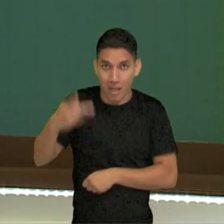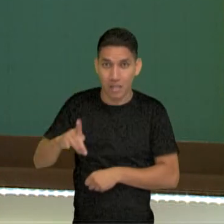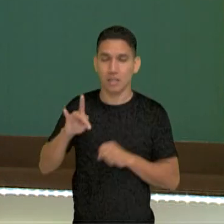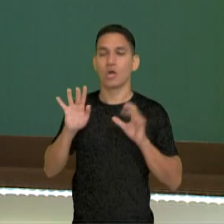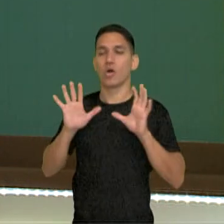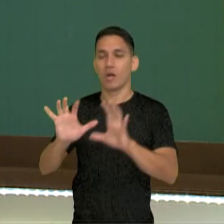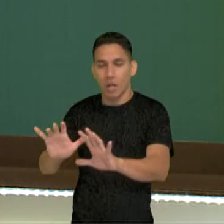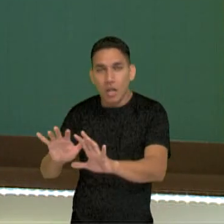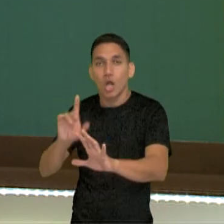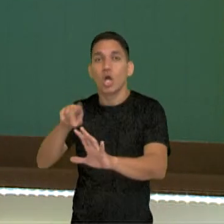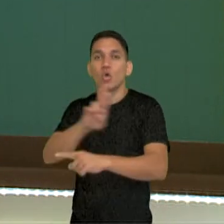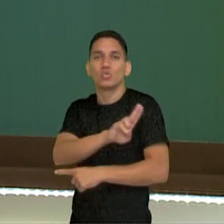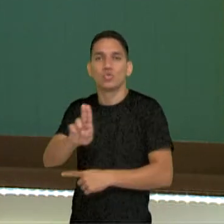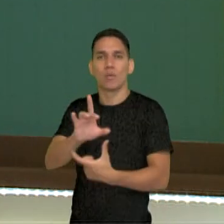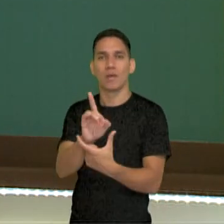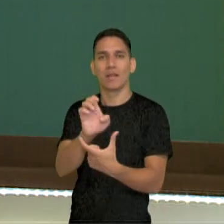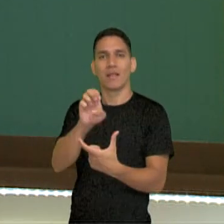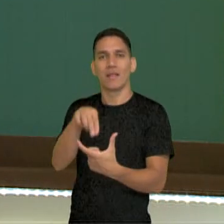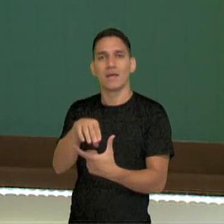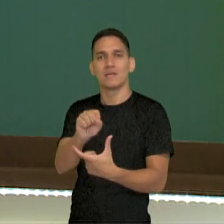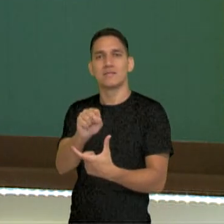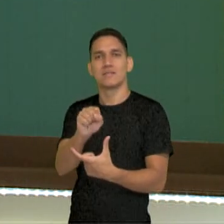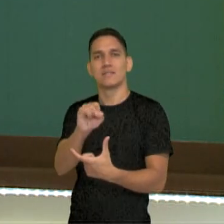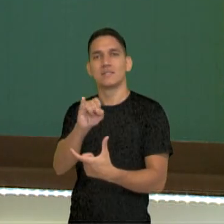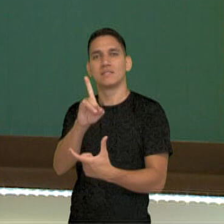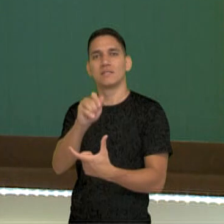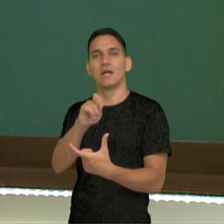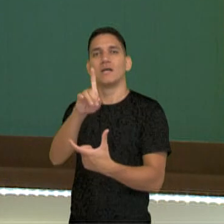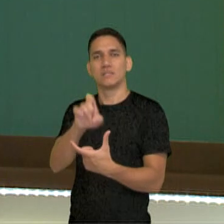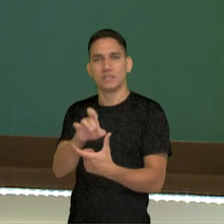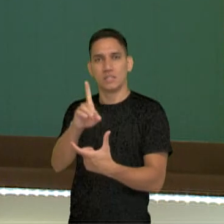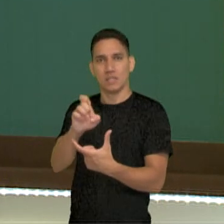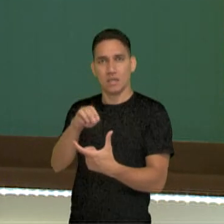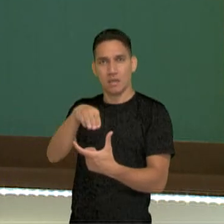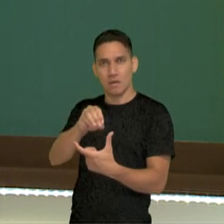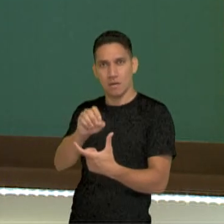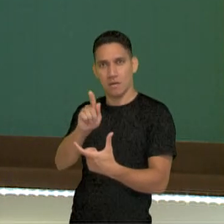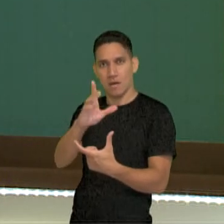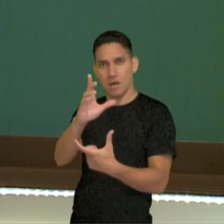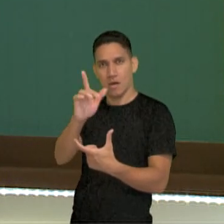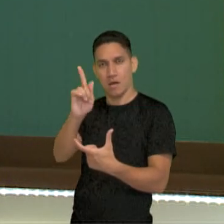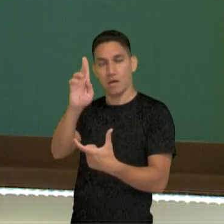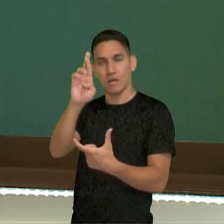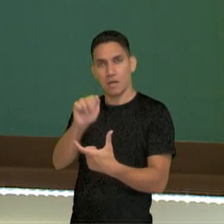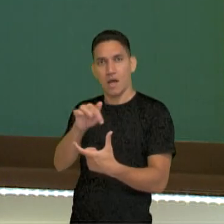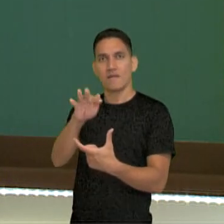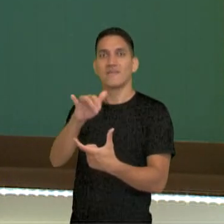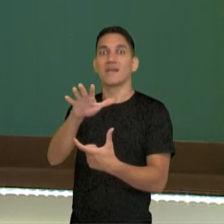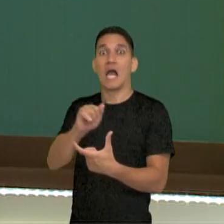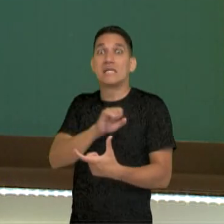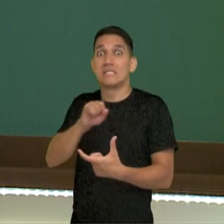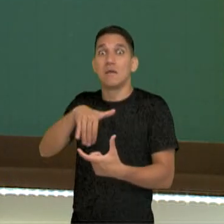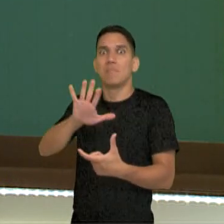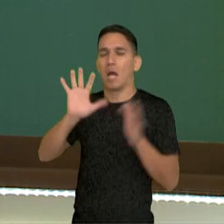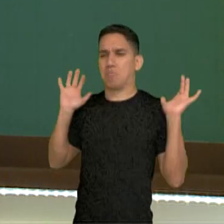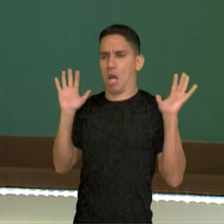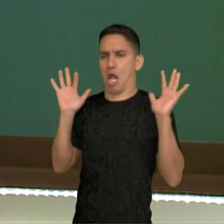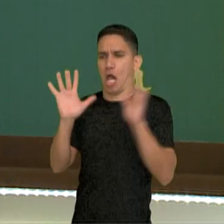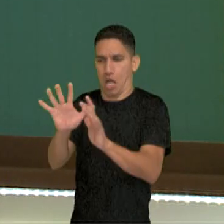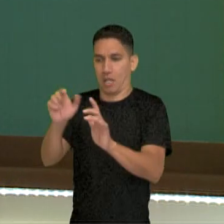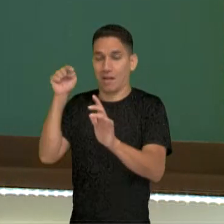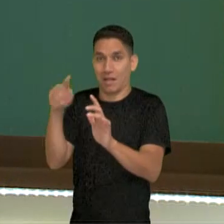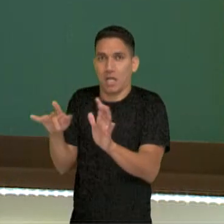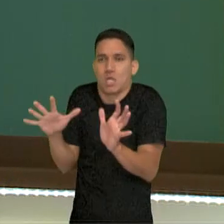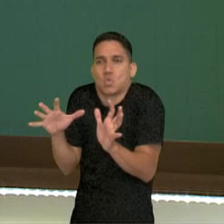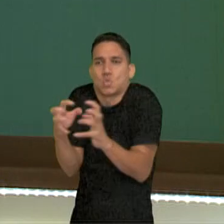de densidade demográfica. Quanto maior é a concentração de população, mais densa de população é aquela área, por